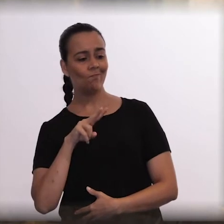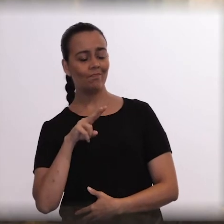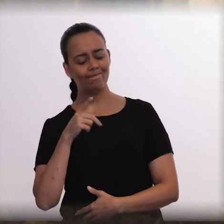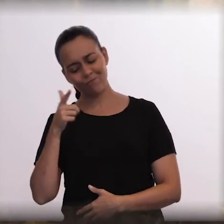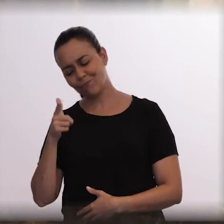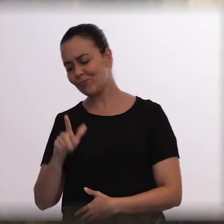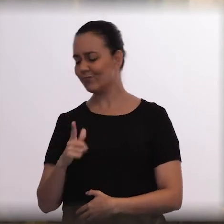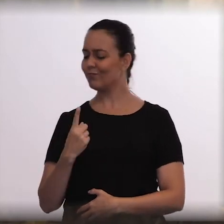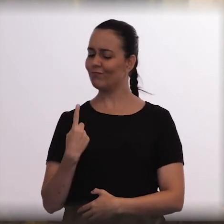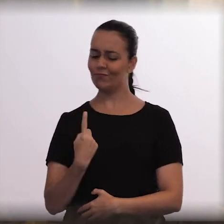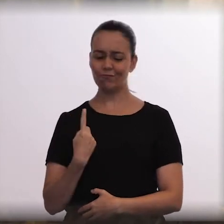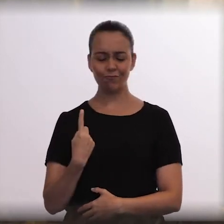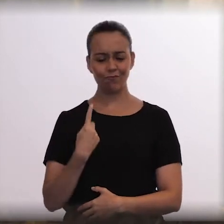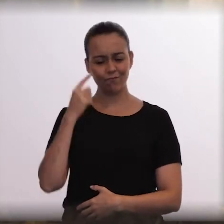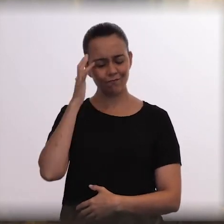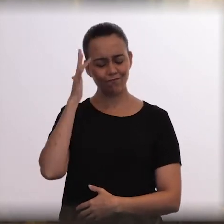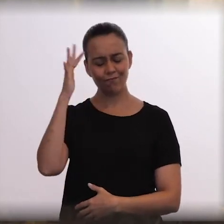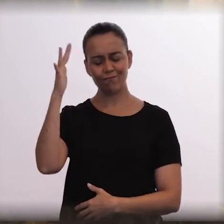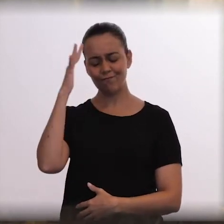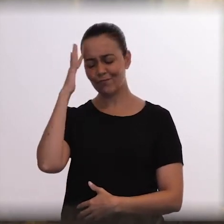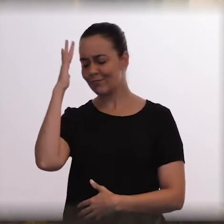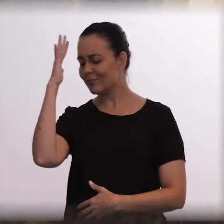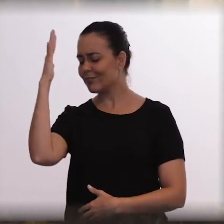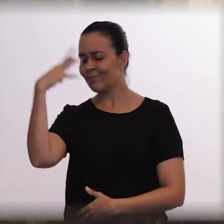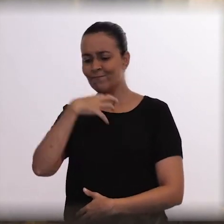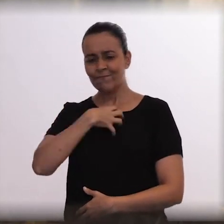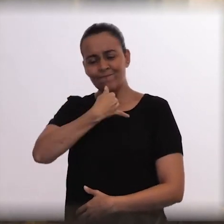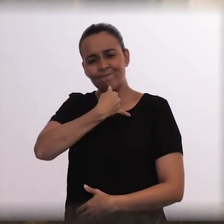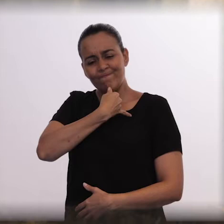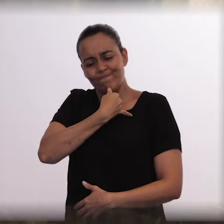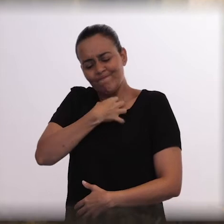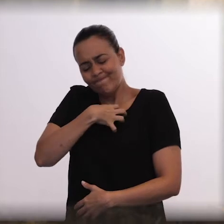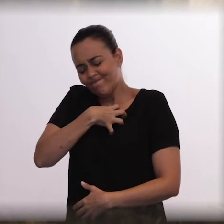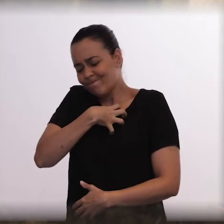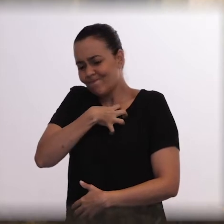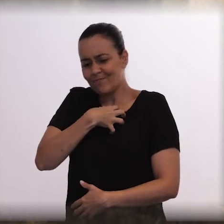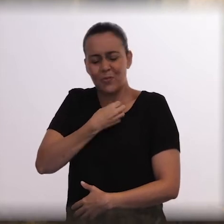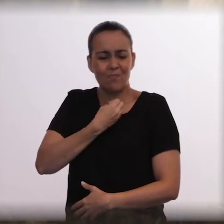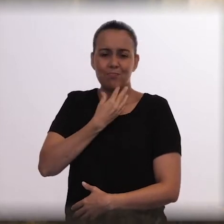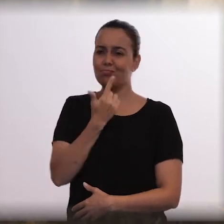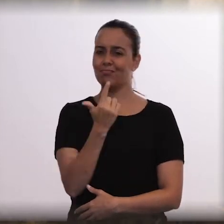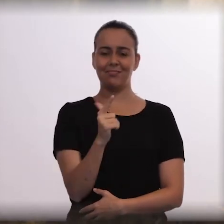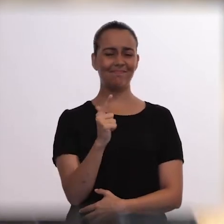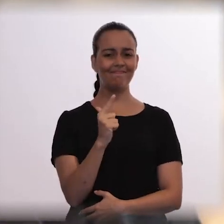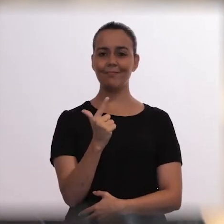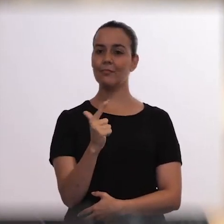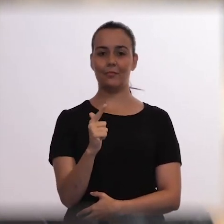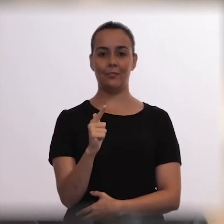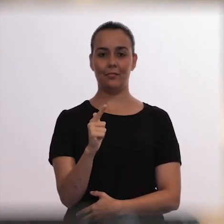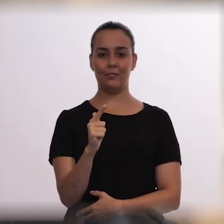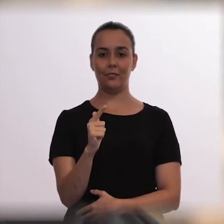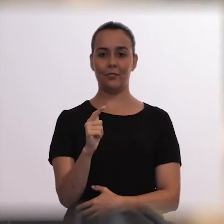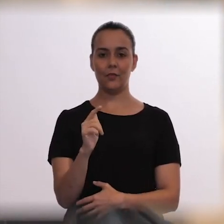e escalonando um sentimento que não estava me fazendo bem. O